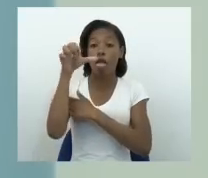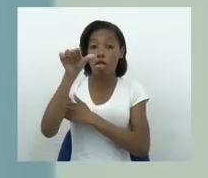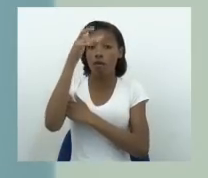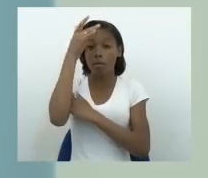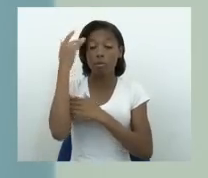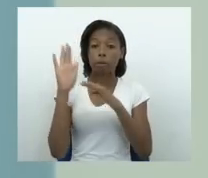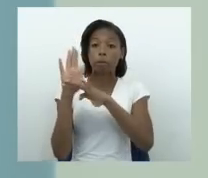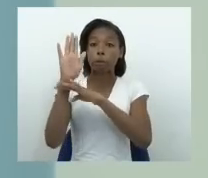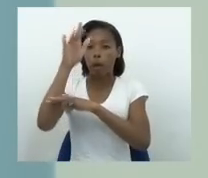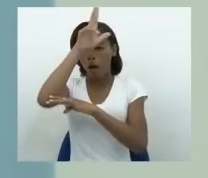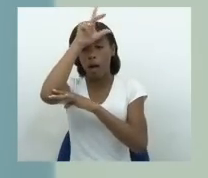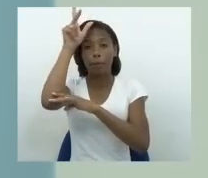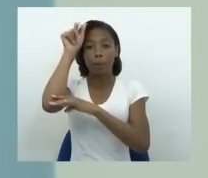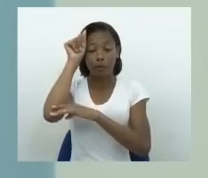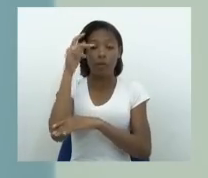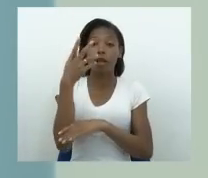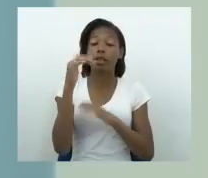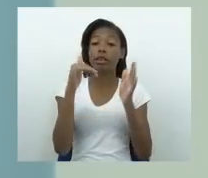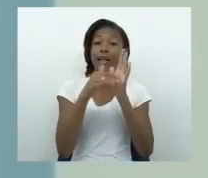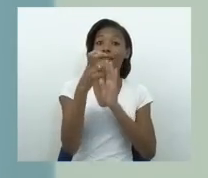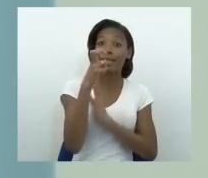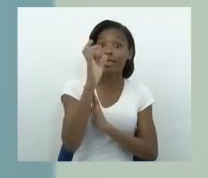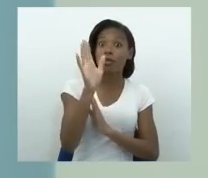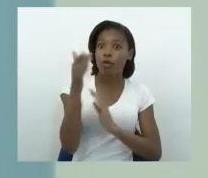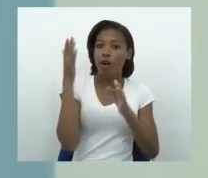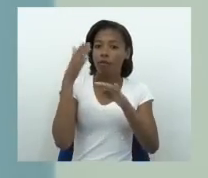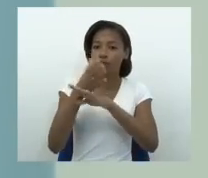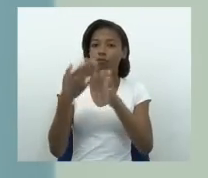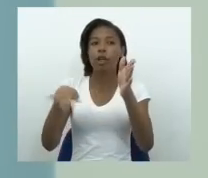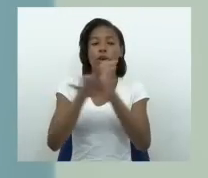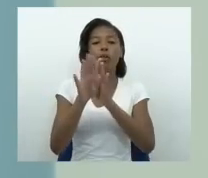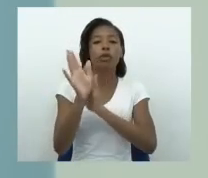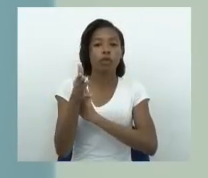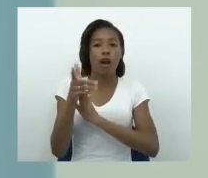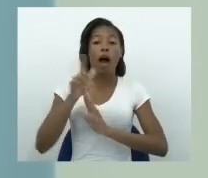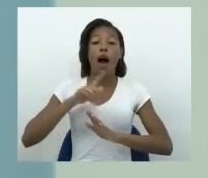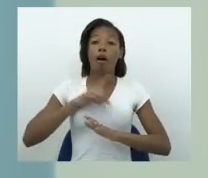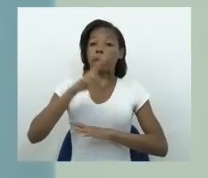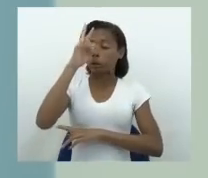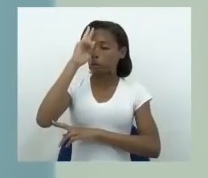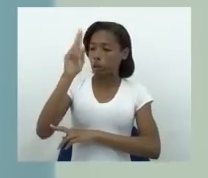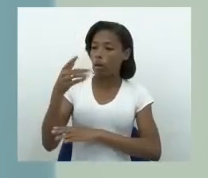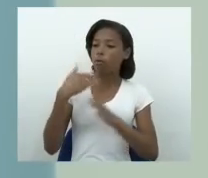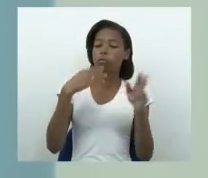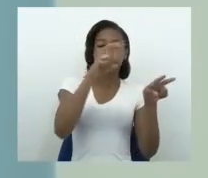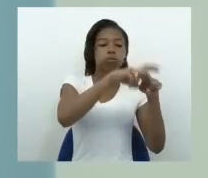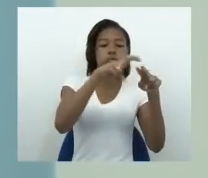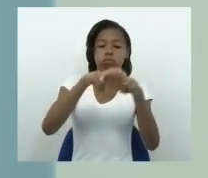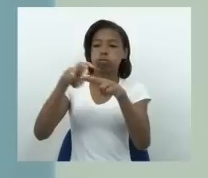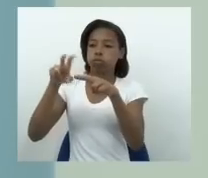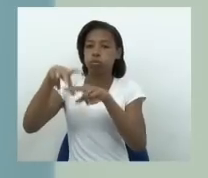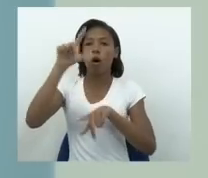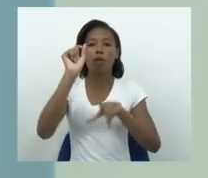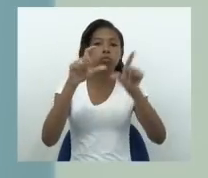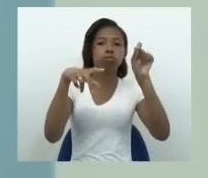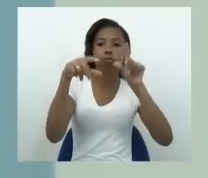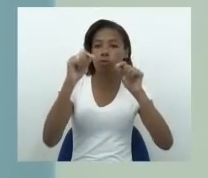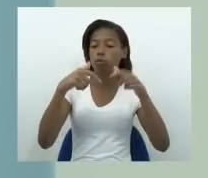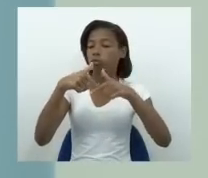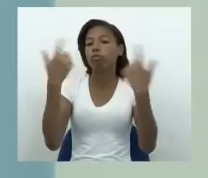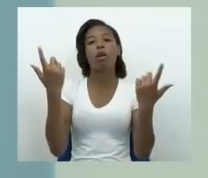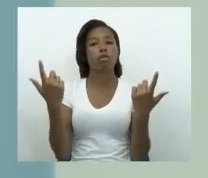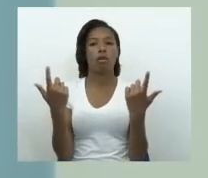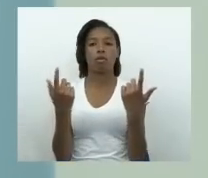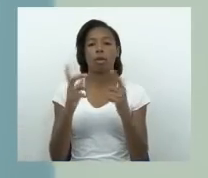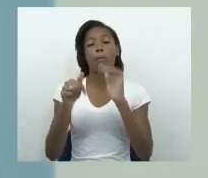da cidade, dos quais 5 aqui estão presentes. A ordem em que eles estão sentados foi definida em sorteio prévio, realizado